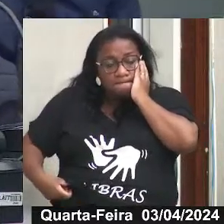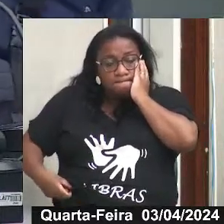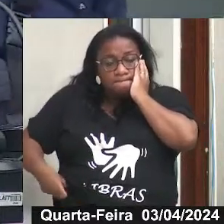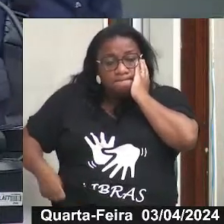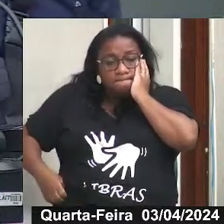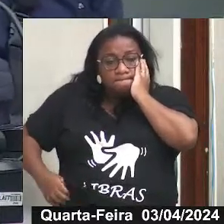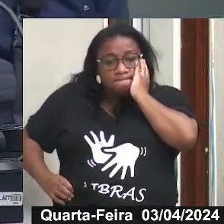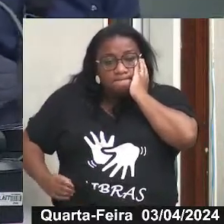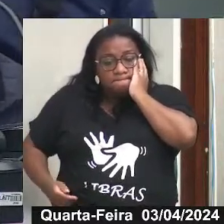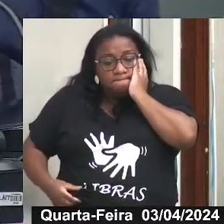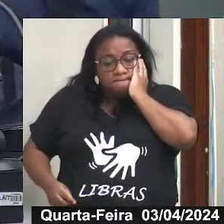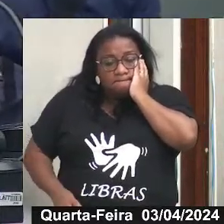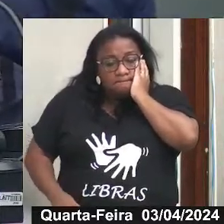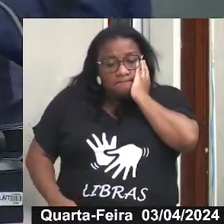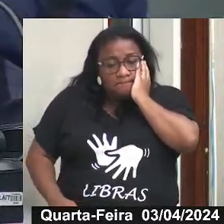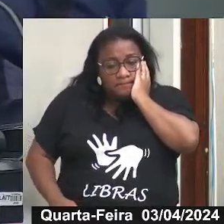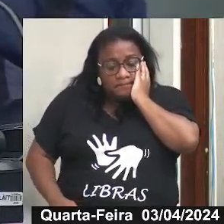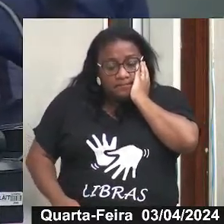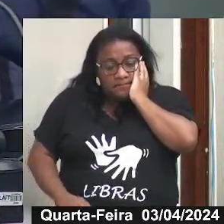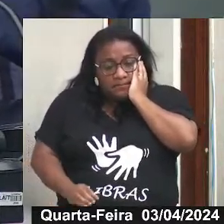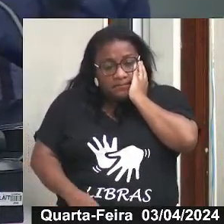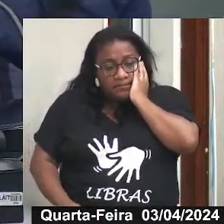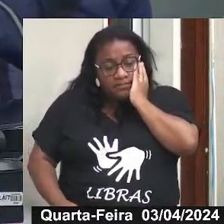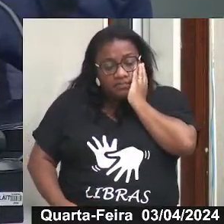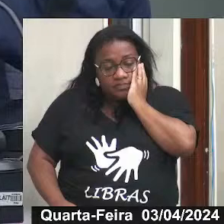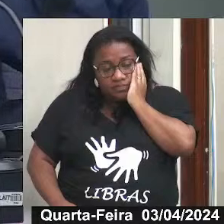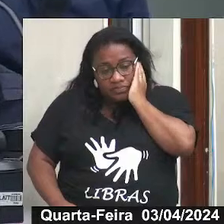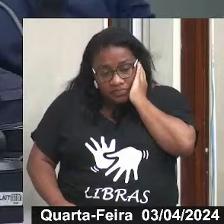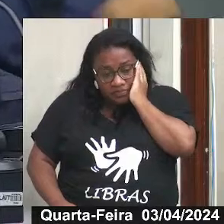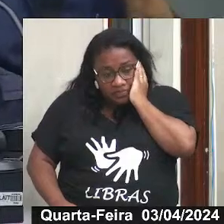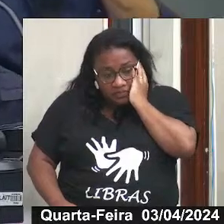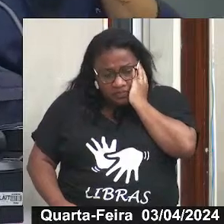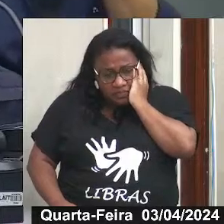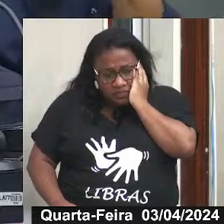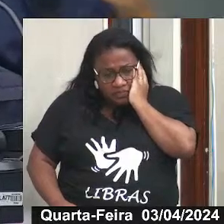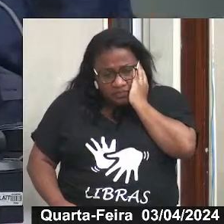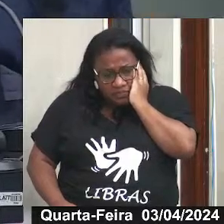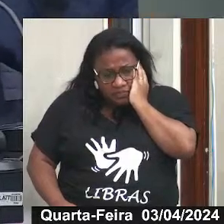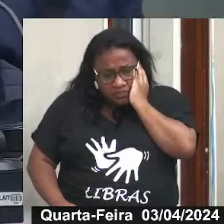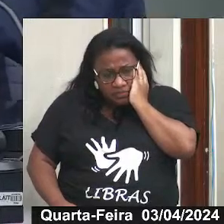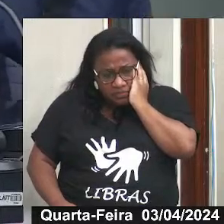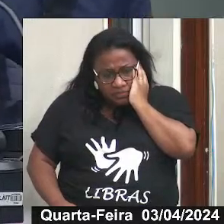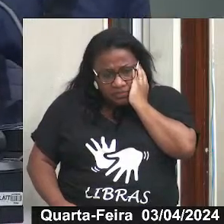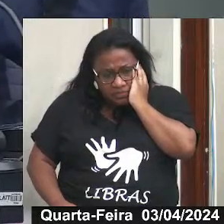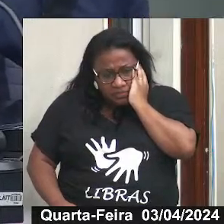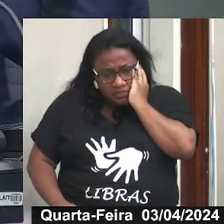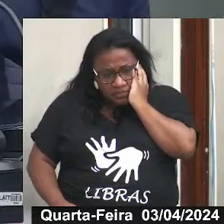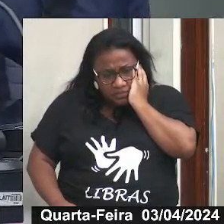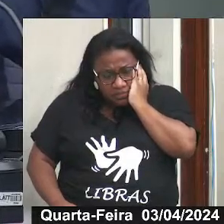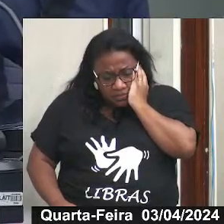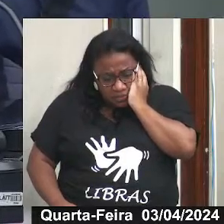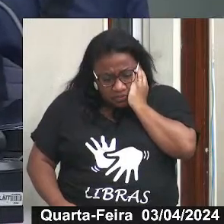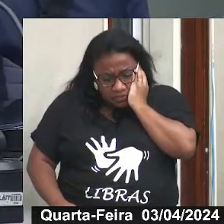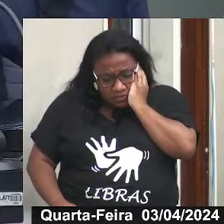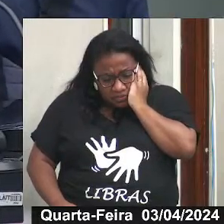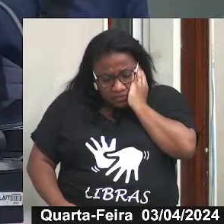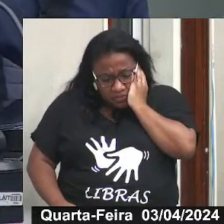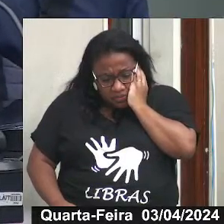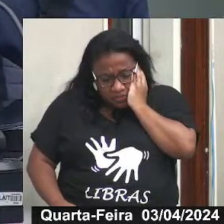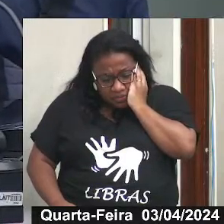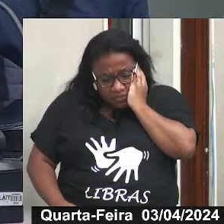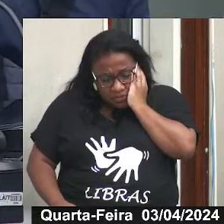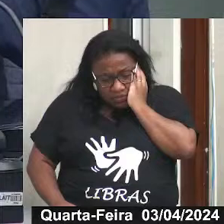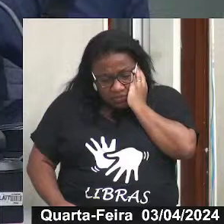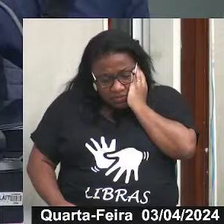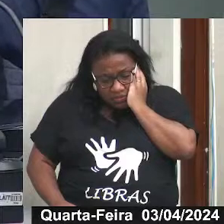atuante, inclusive através dele nós conseguimos fazer o estacionamento do campo do Itatuba, conseguimos dar uma melhoria lá, né,